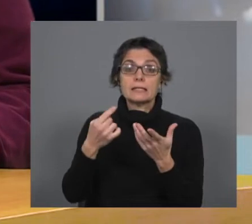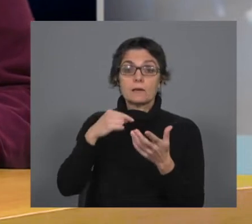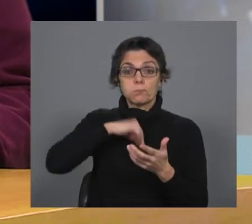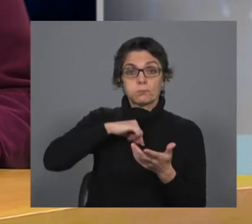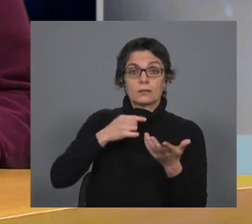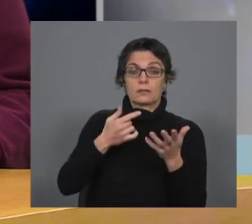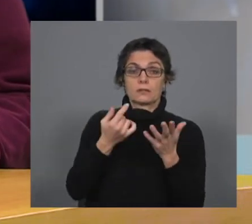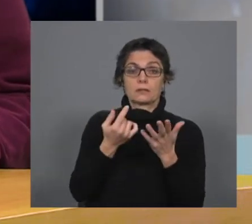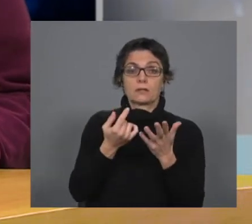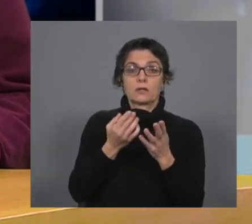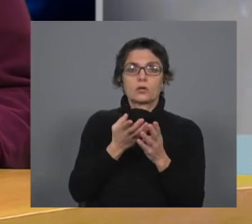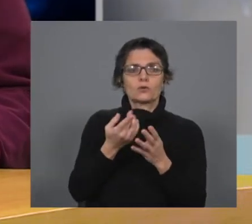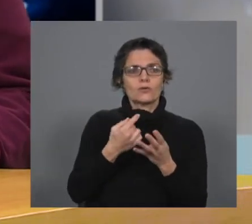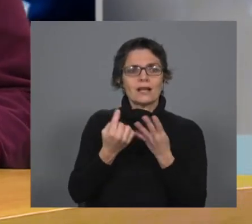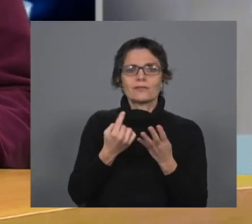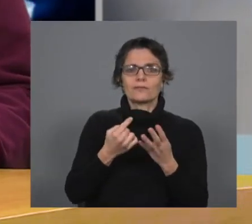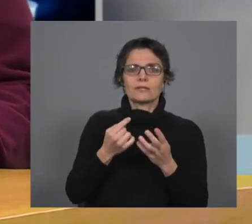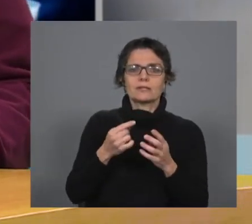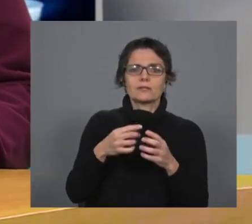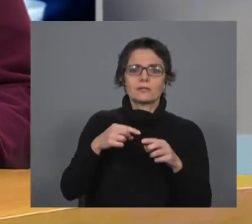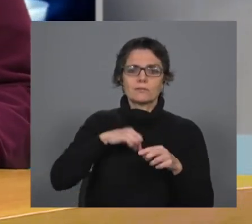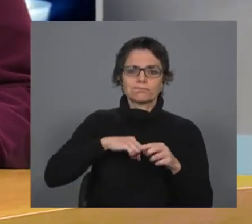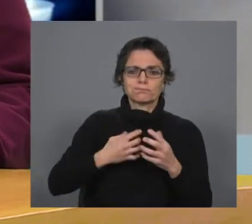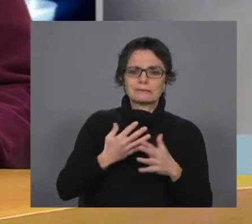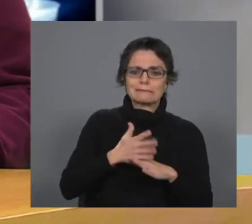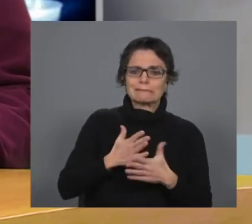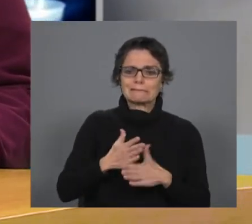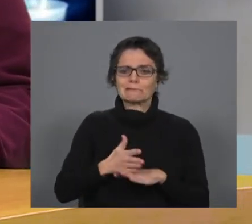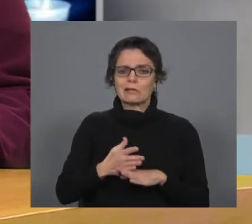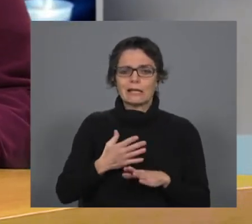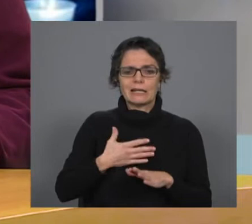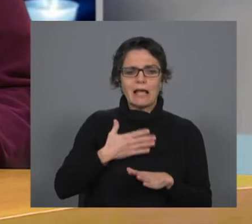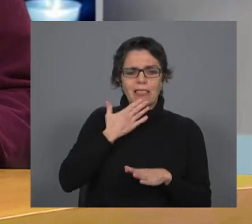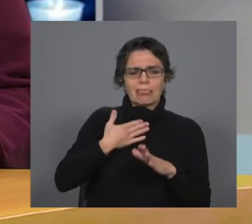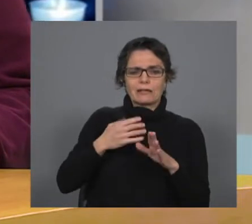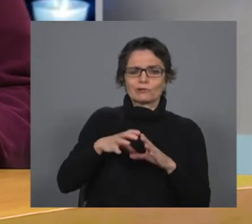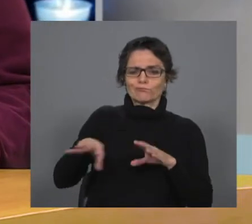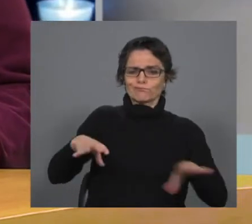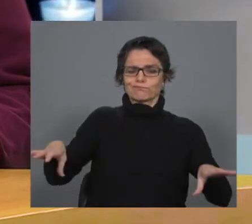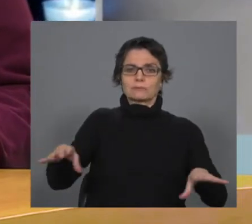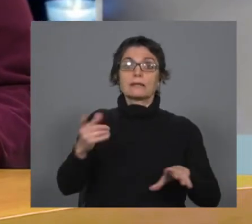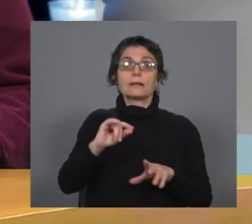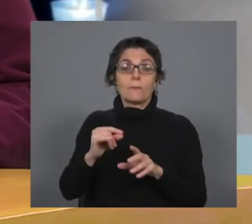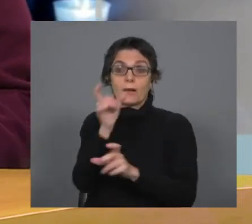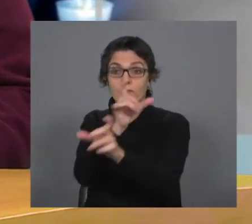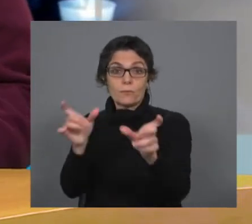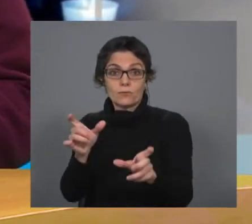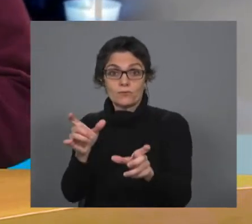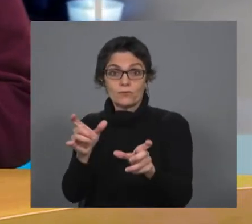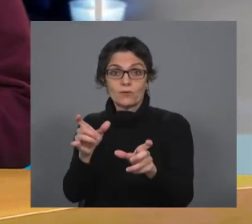nos impedem a nossa própria unificação, as divisões entre nós cristãos e as